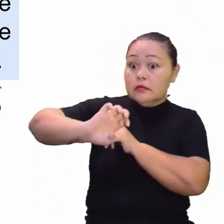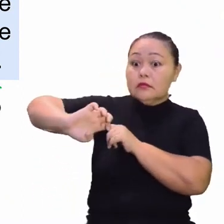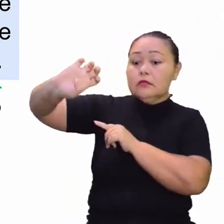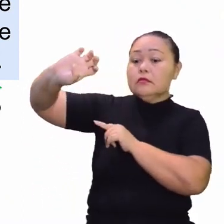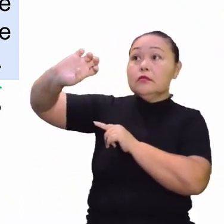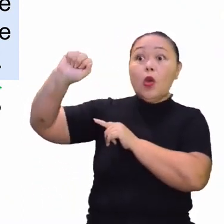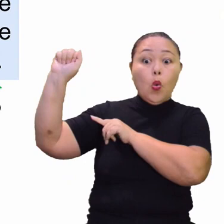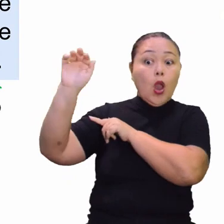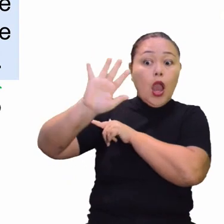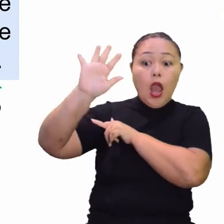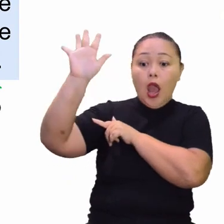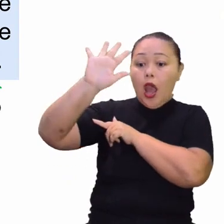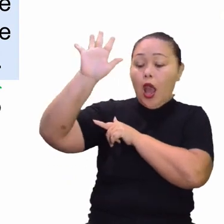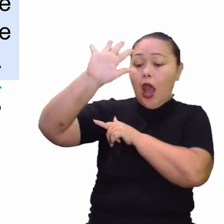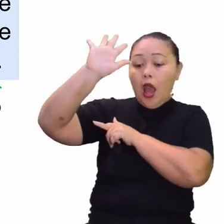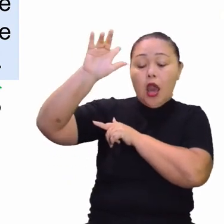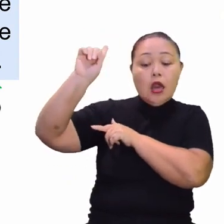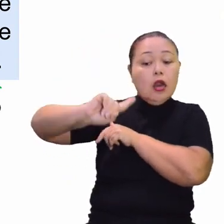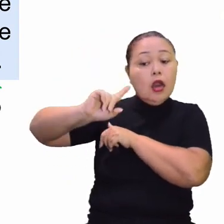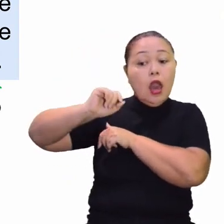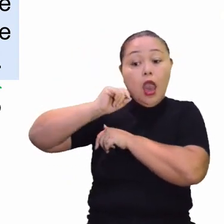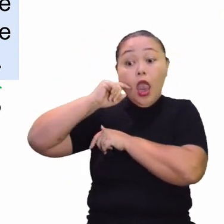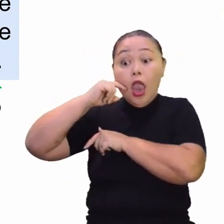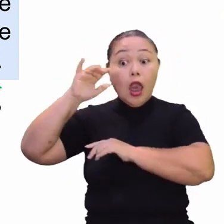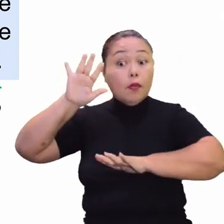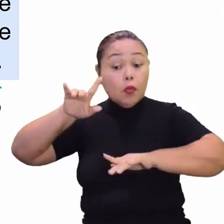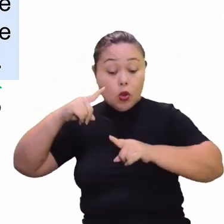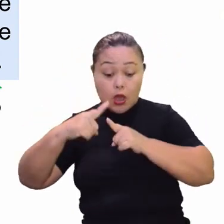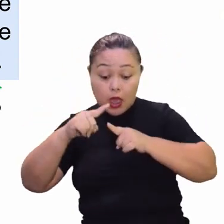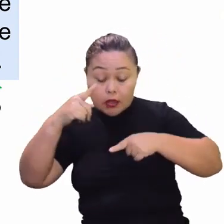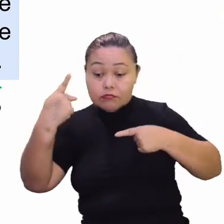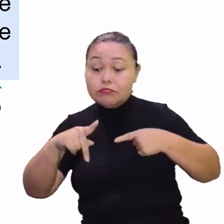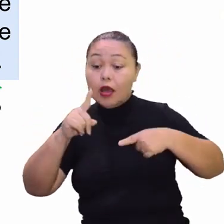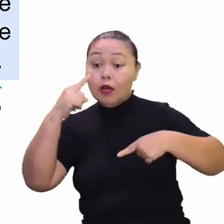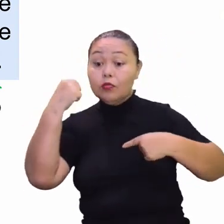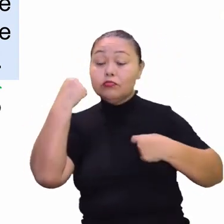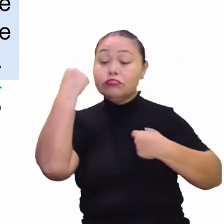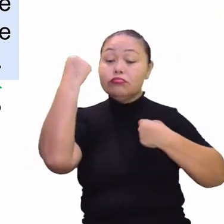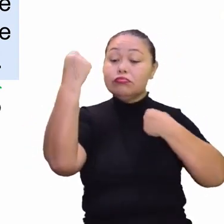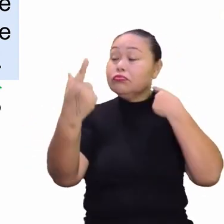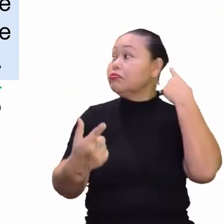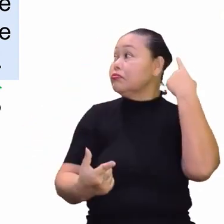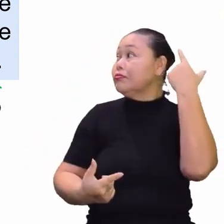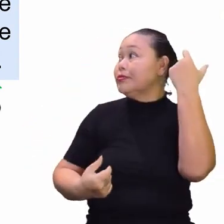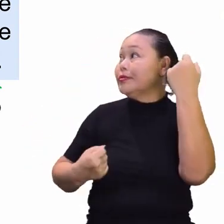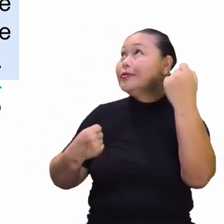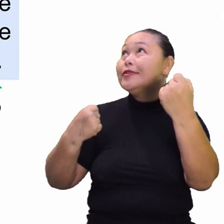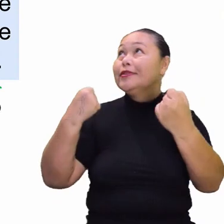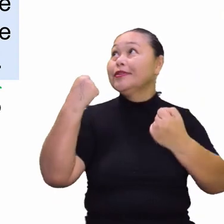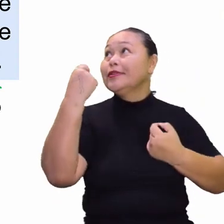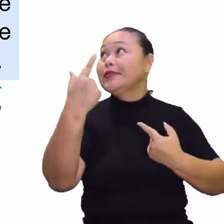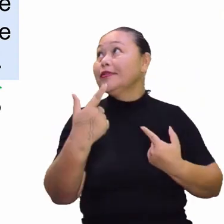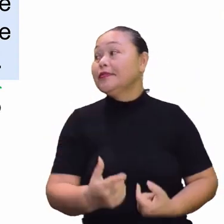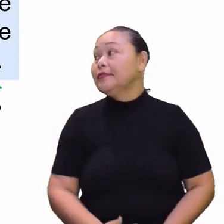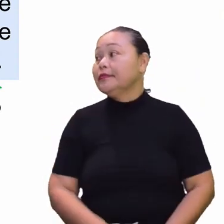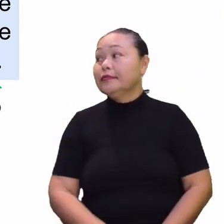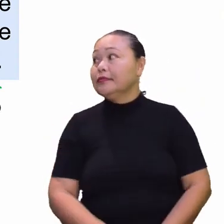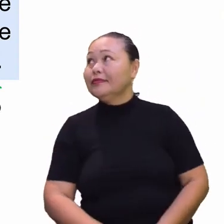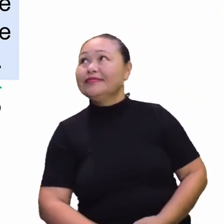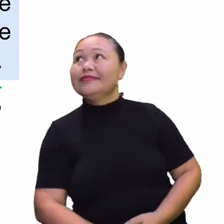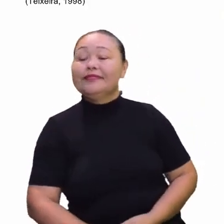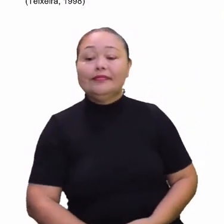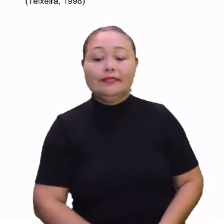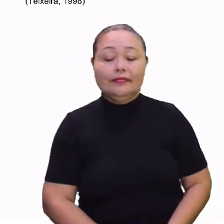era caro, porque eram especiarias raras e exóticas. Muito bem. Era assim que eles viam lá. Beleza, vamos